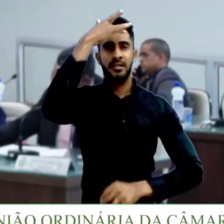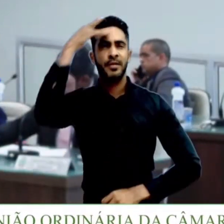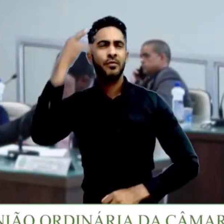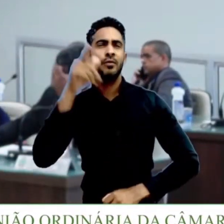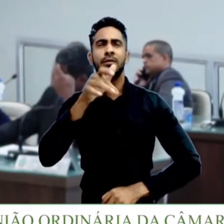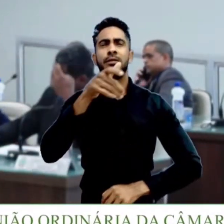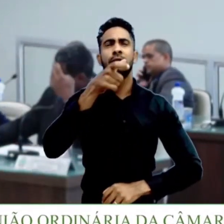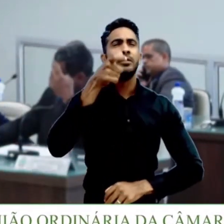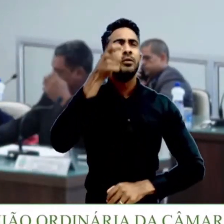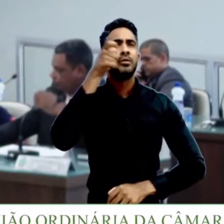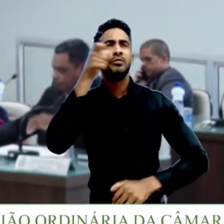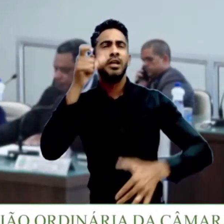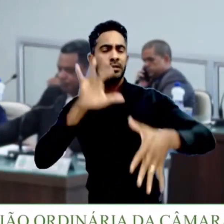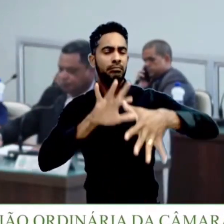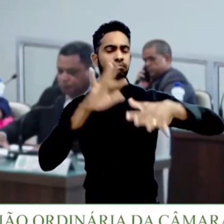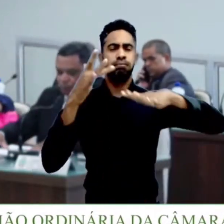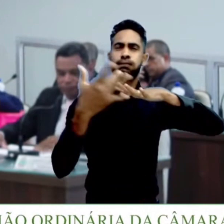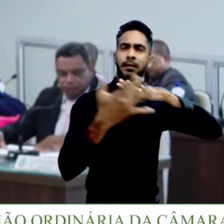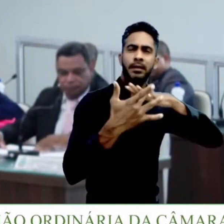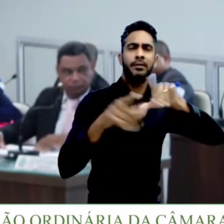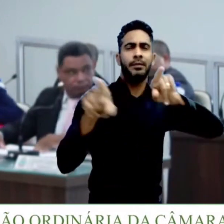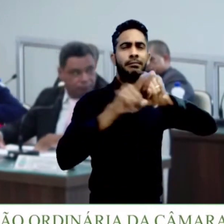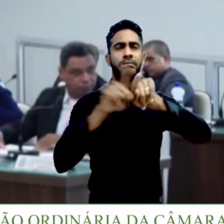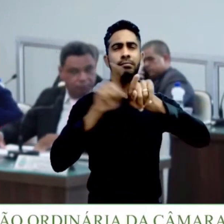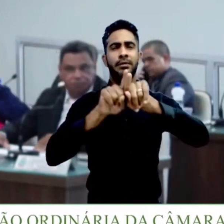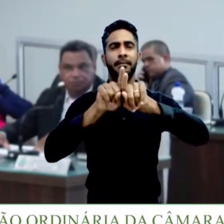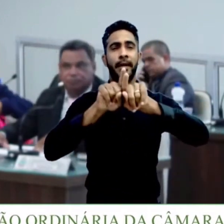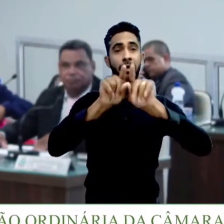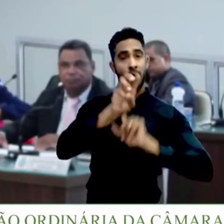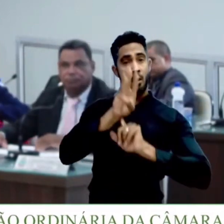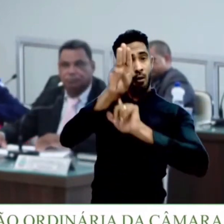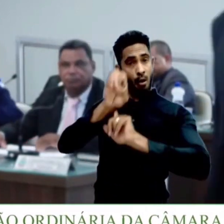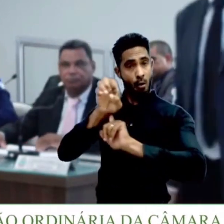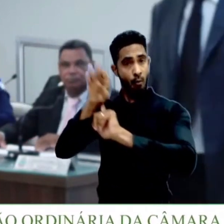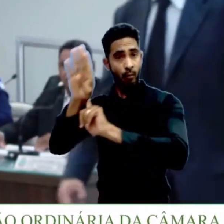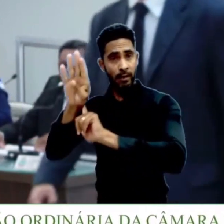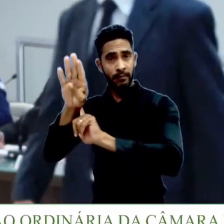Telespectadores que nos acompanham pela TV Serra Geral, pela Web TV,